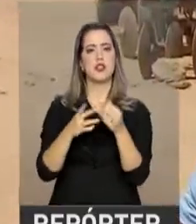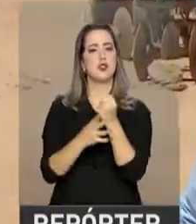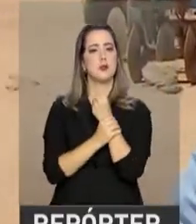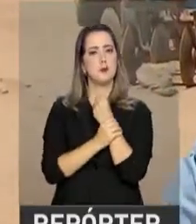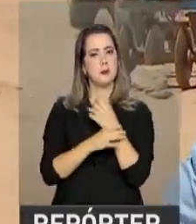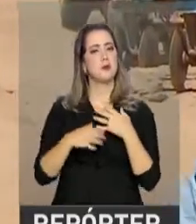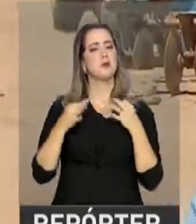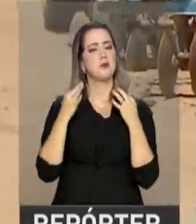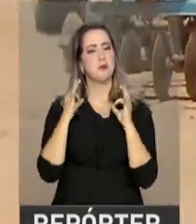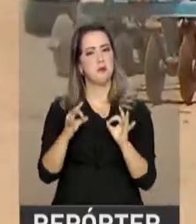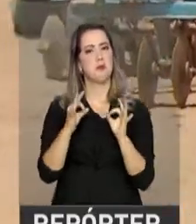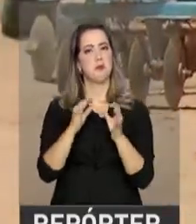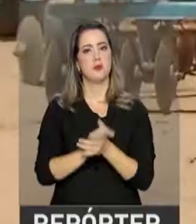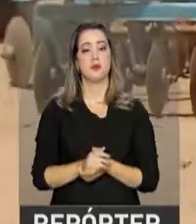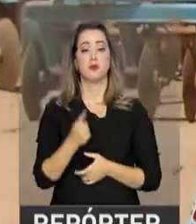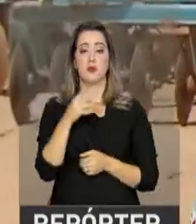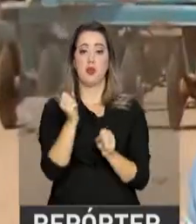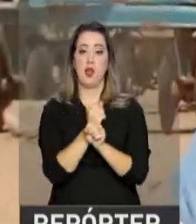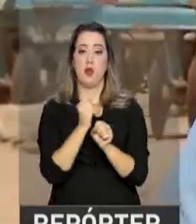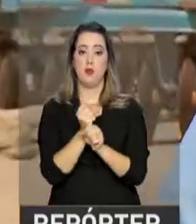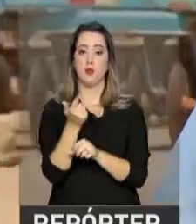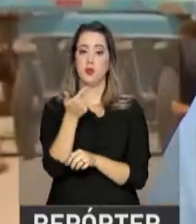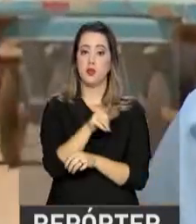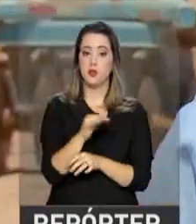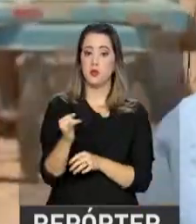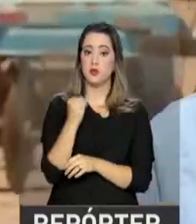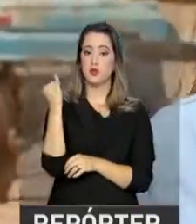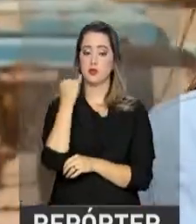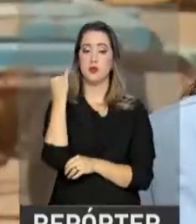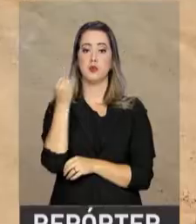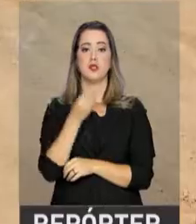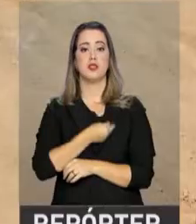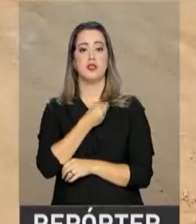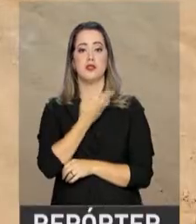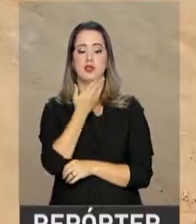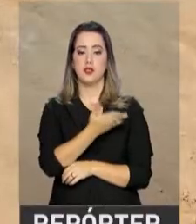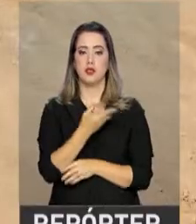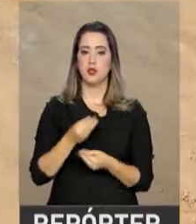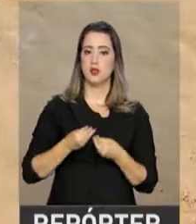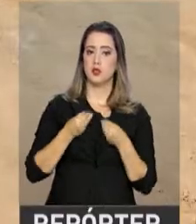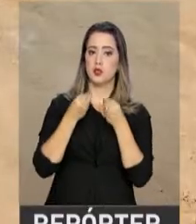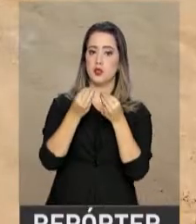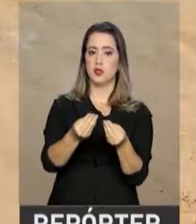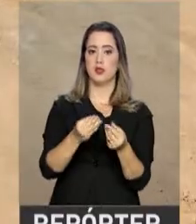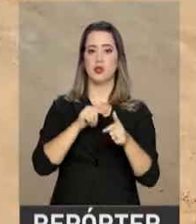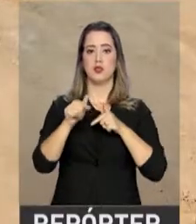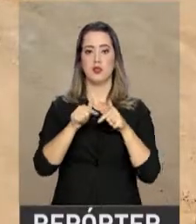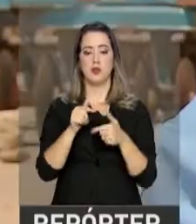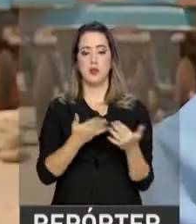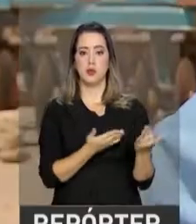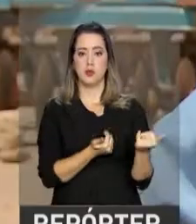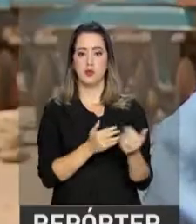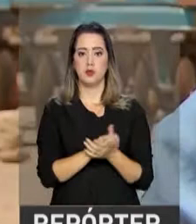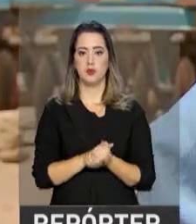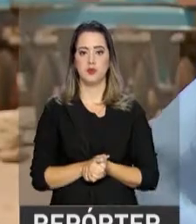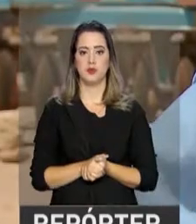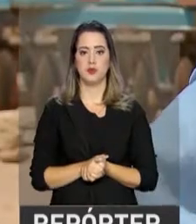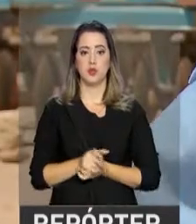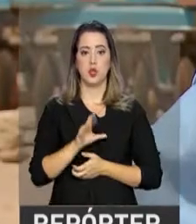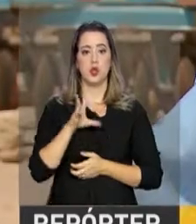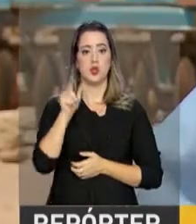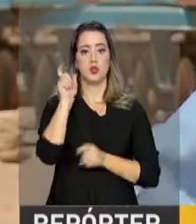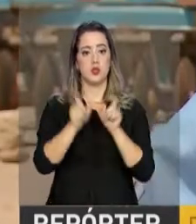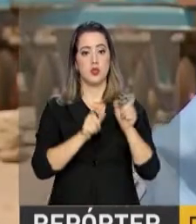sertanejo a obra ainda teve outro mérito na vinda de daiane trouxe emprego para o jovem todo mundo trabalhando